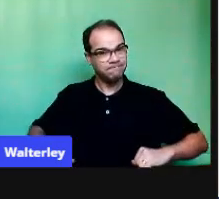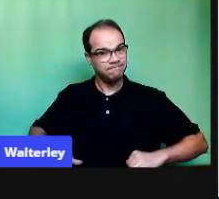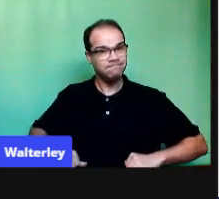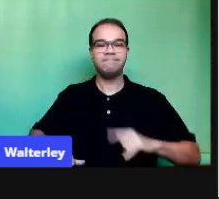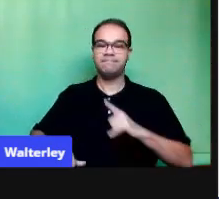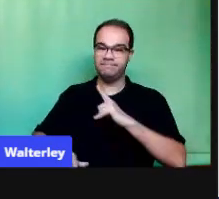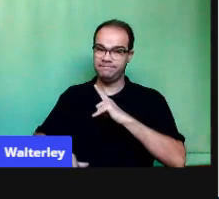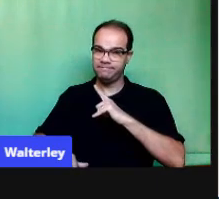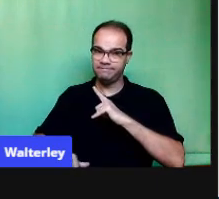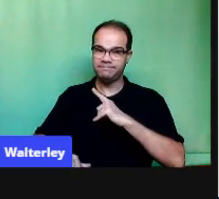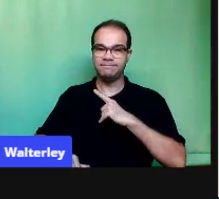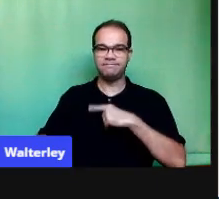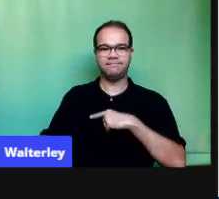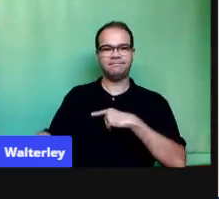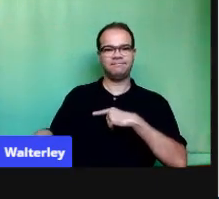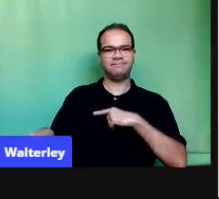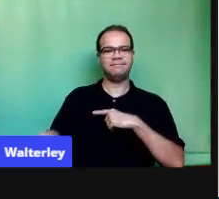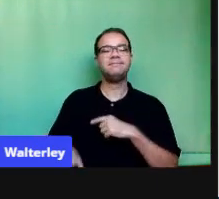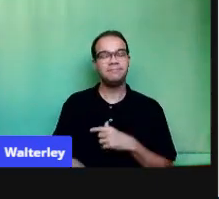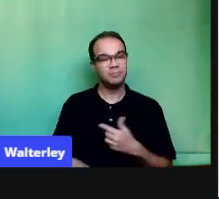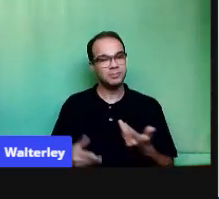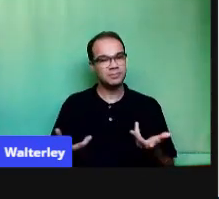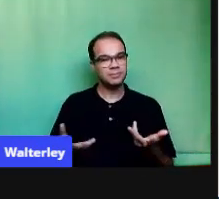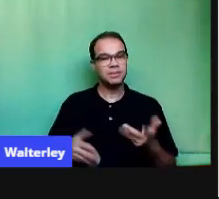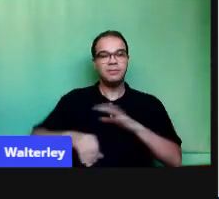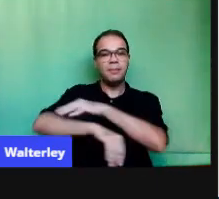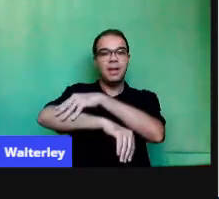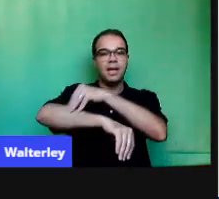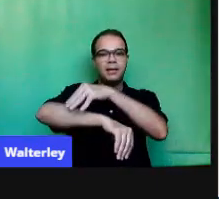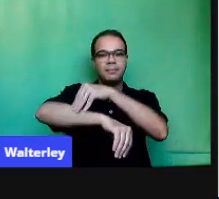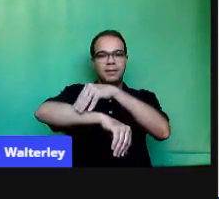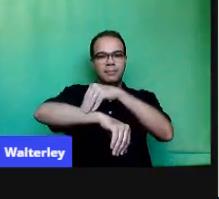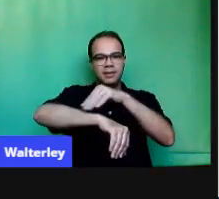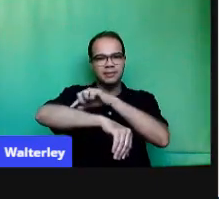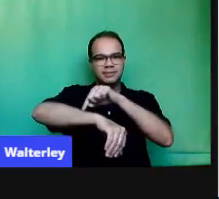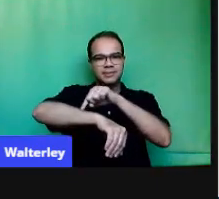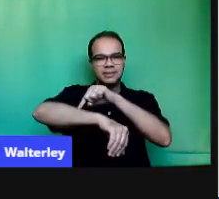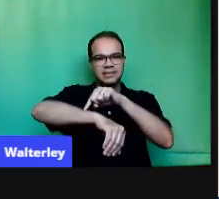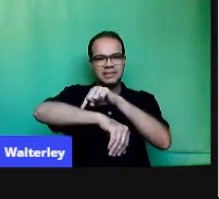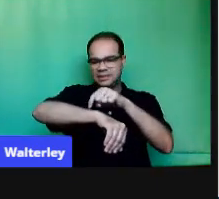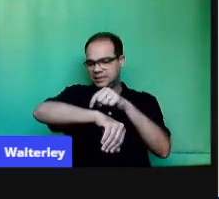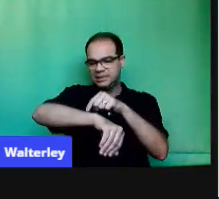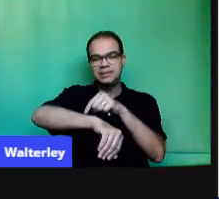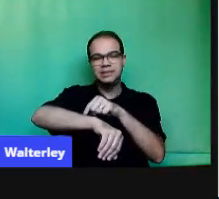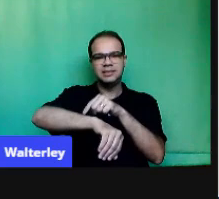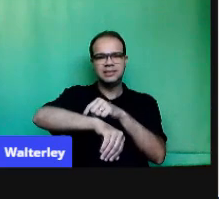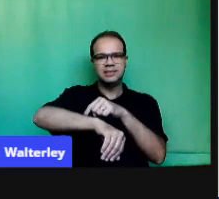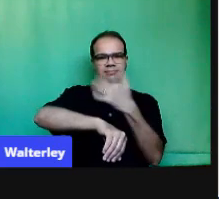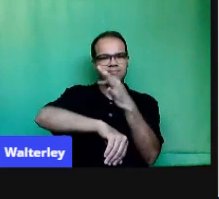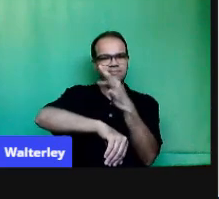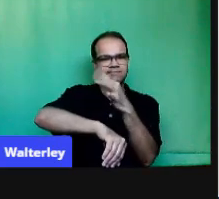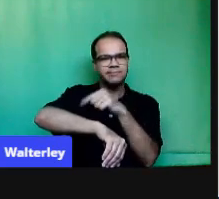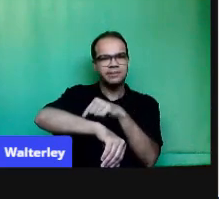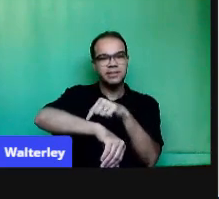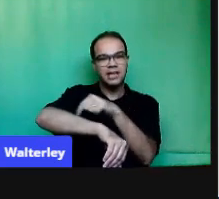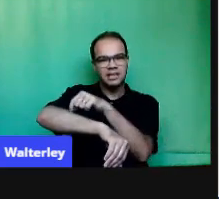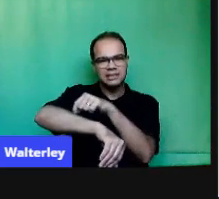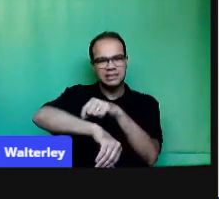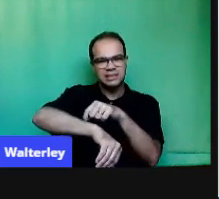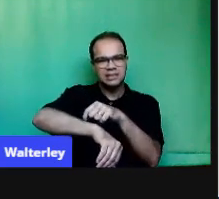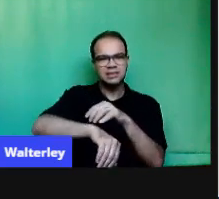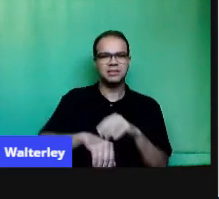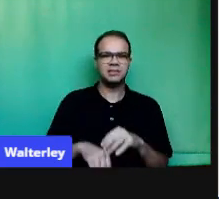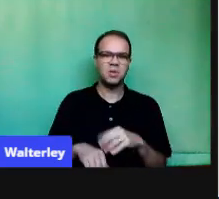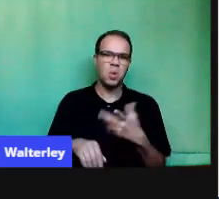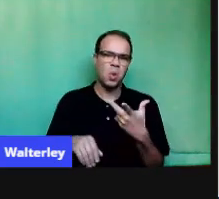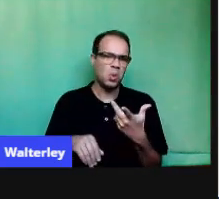está com a sua pele de forma adequada, né? Ele pode ter alguma lesão. Nós podemos ver o animal que está tendo algum